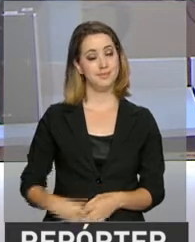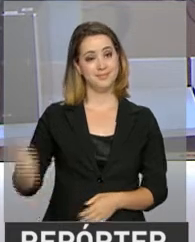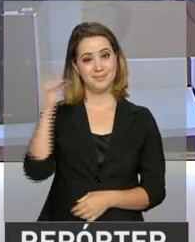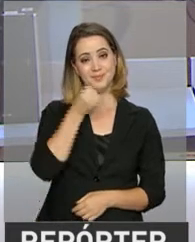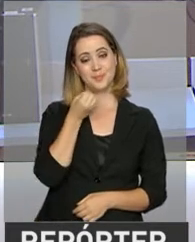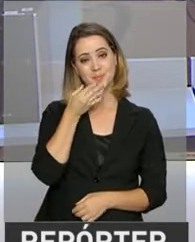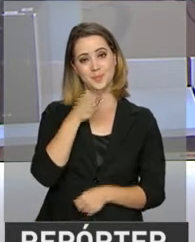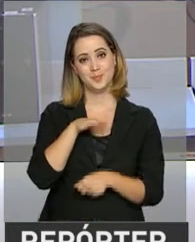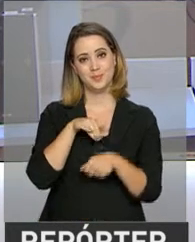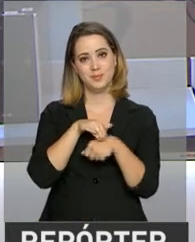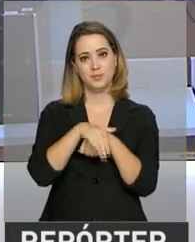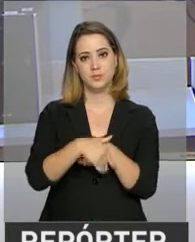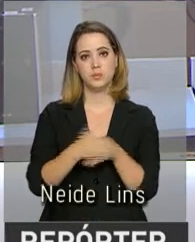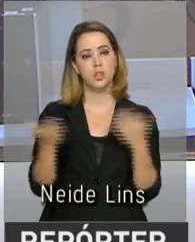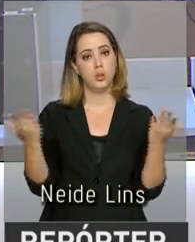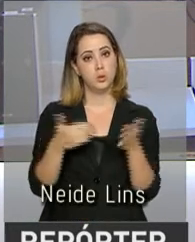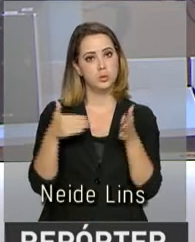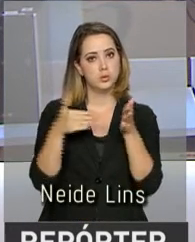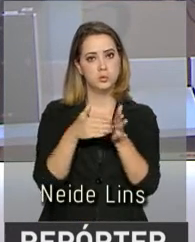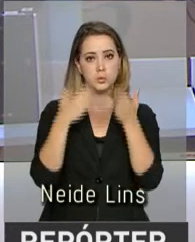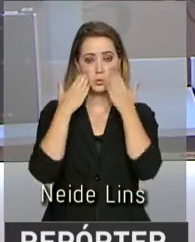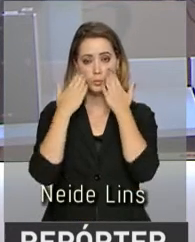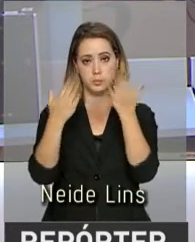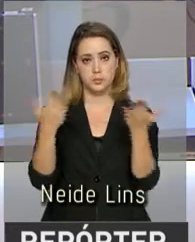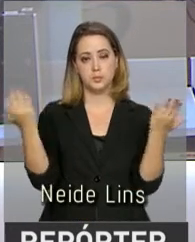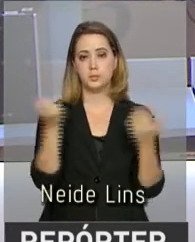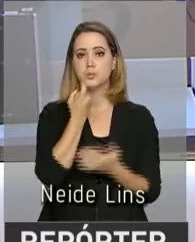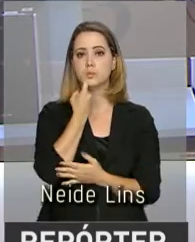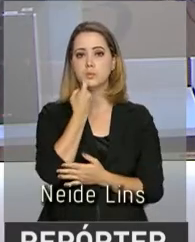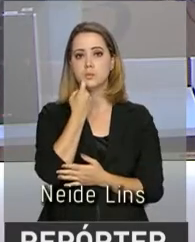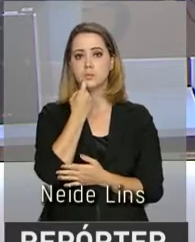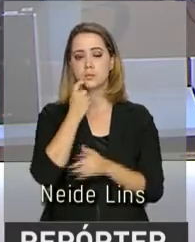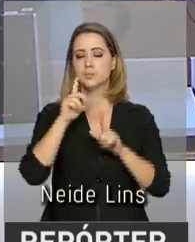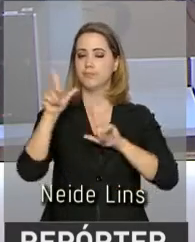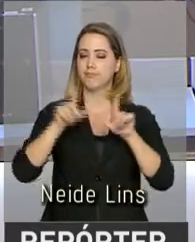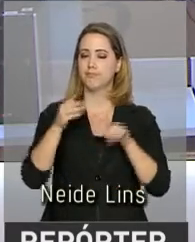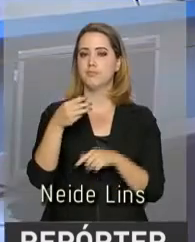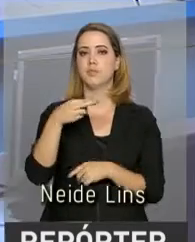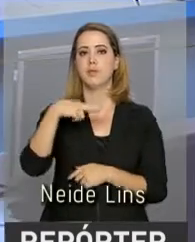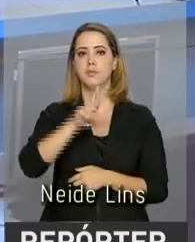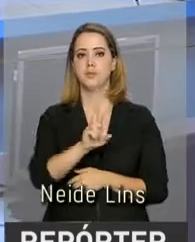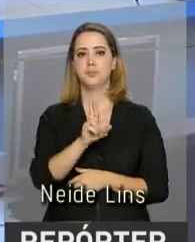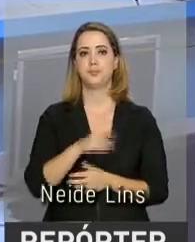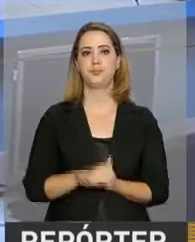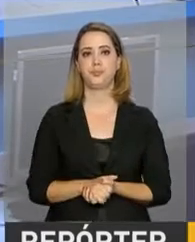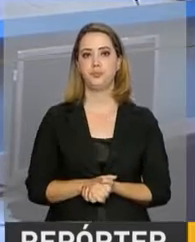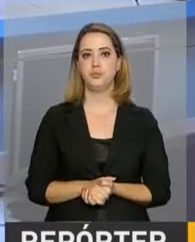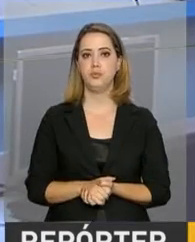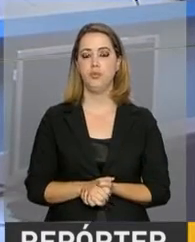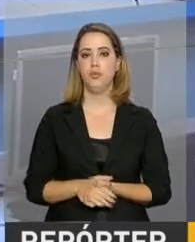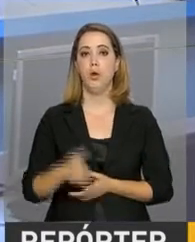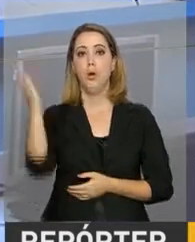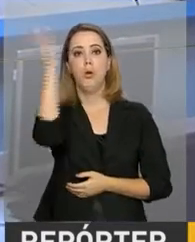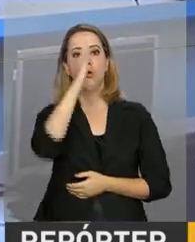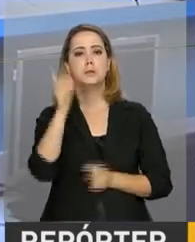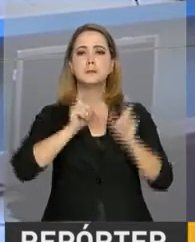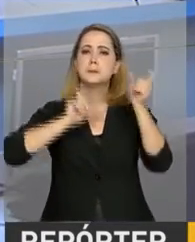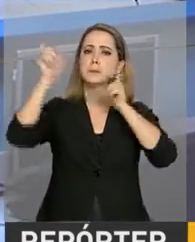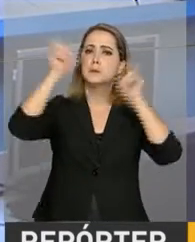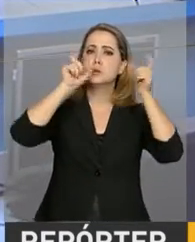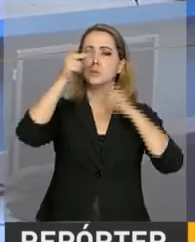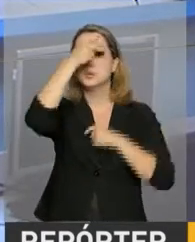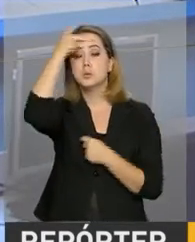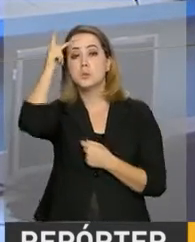Olá, boa noite. No ar, a última edição desta sexta-feira do Repórter NBR. O Brasil está despertando o interesse